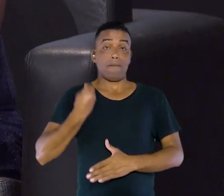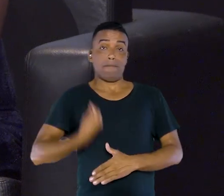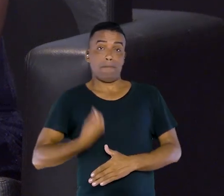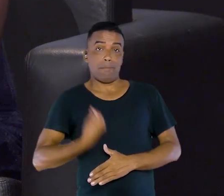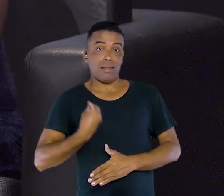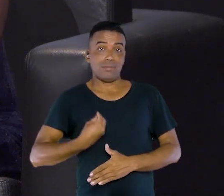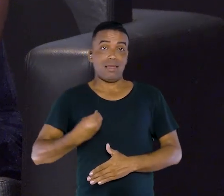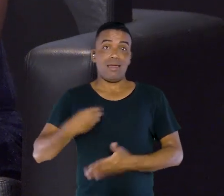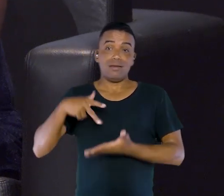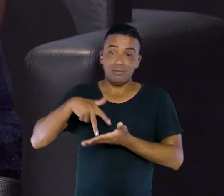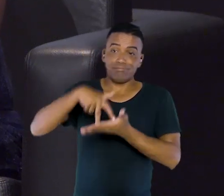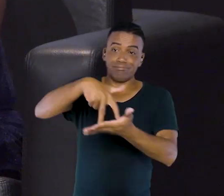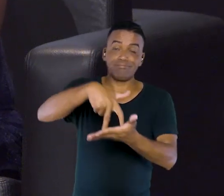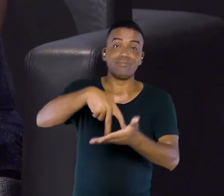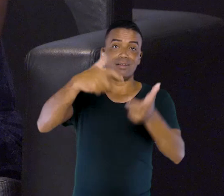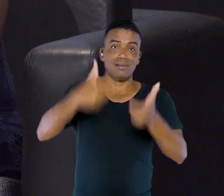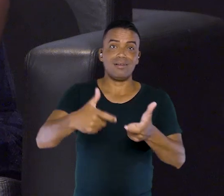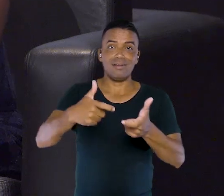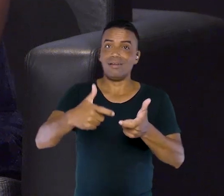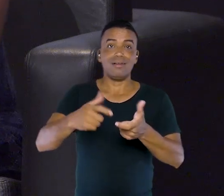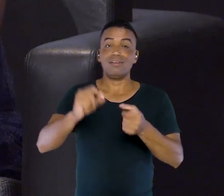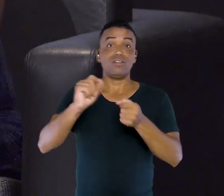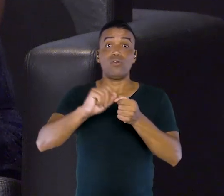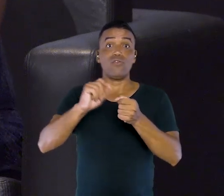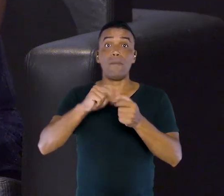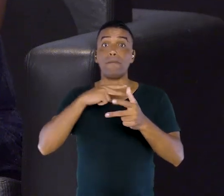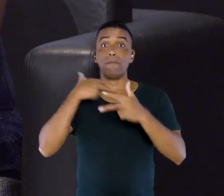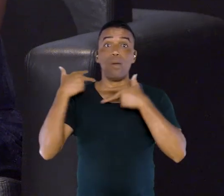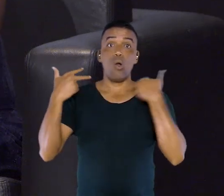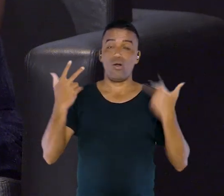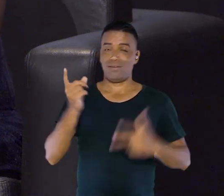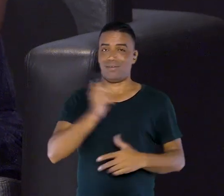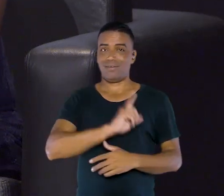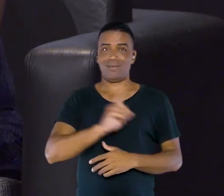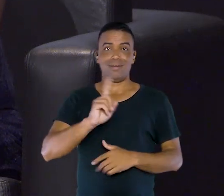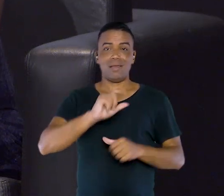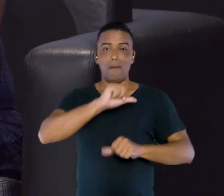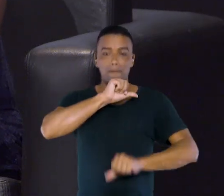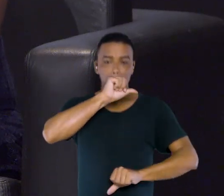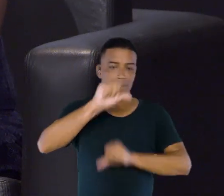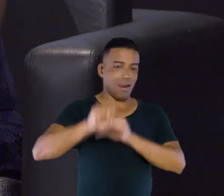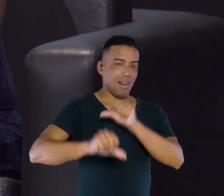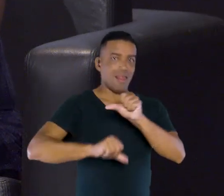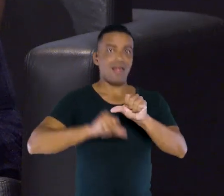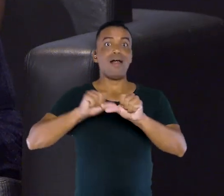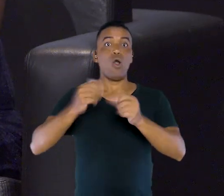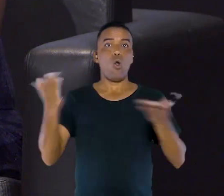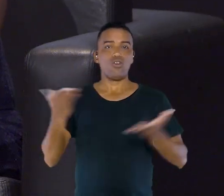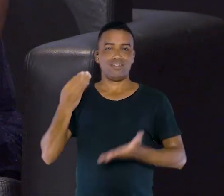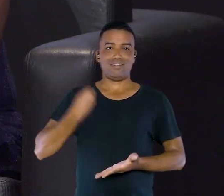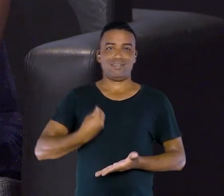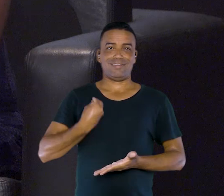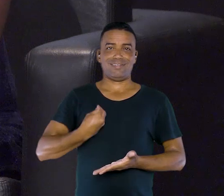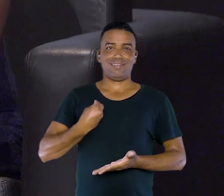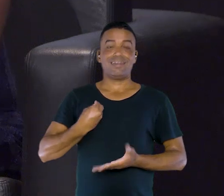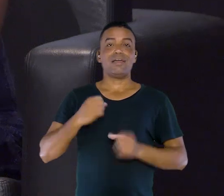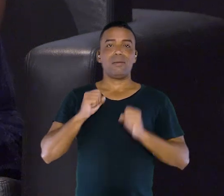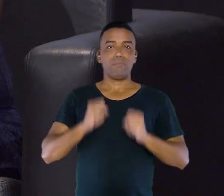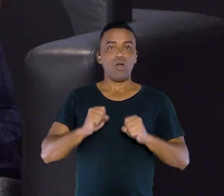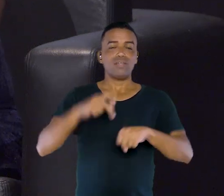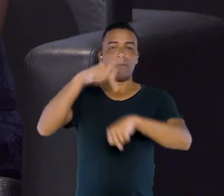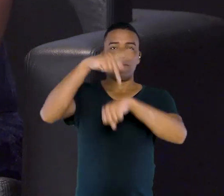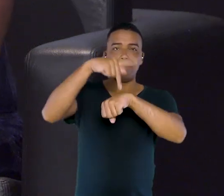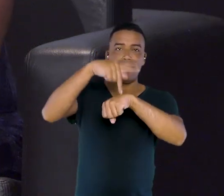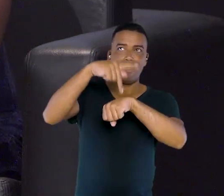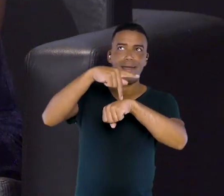a presença dele nesse território, que ele não foi morto, né? Ele se transformou e está aqui, né? Ele pode